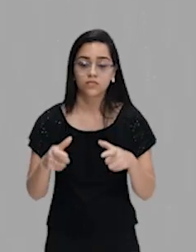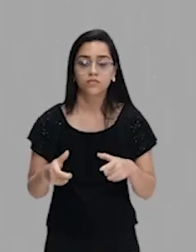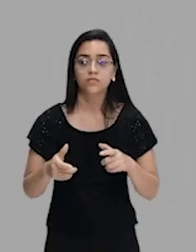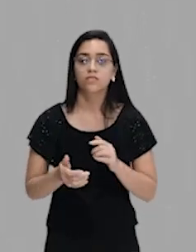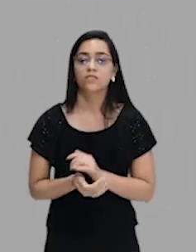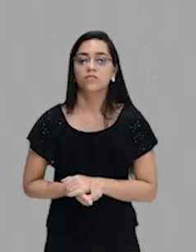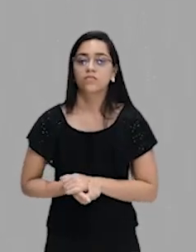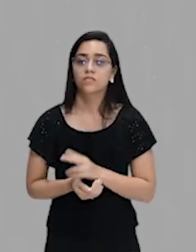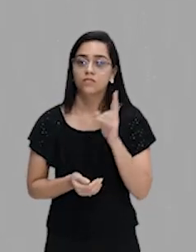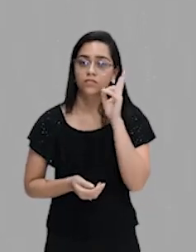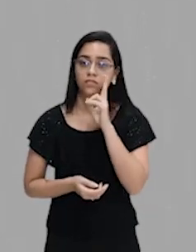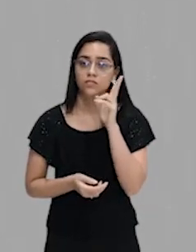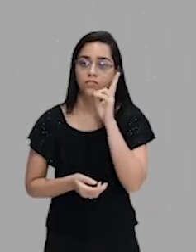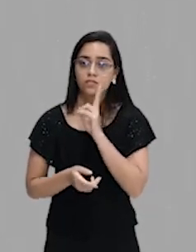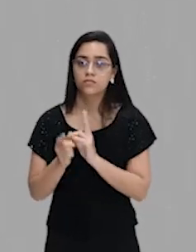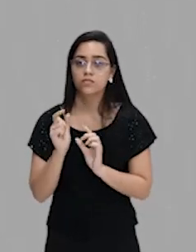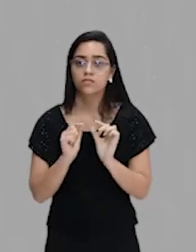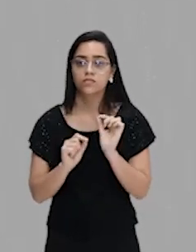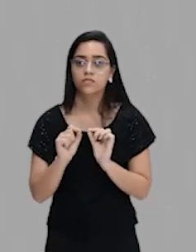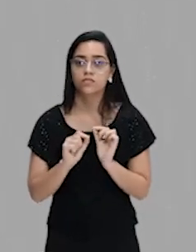Tá, okay? Lembrando o seguinte,